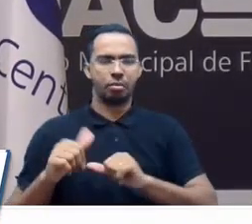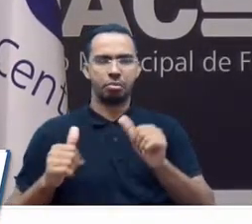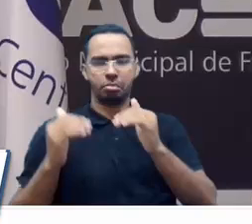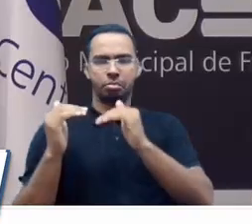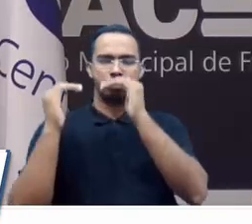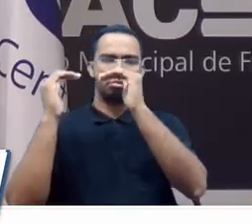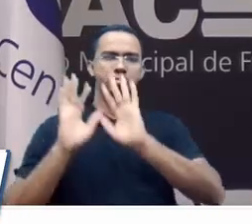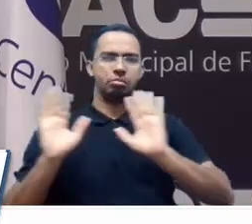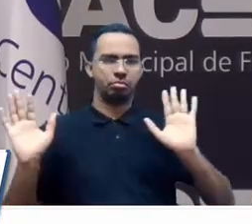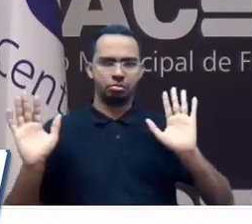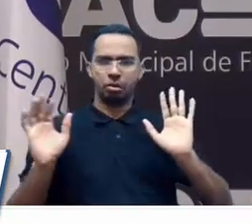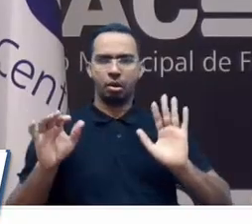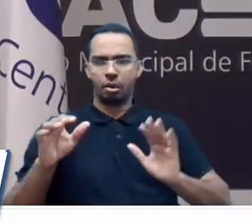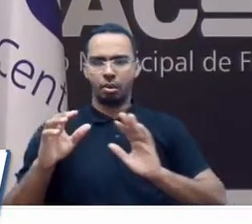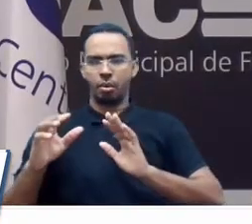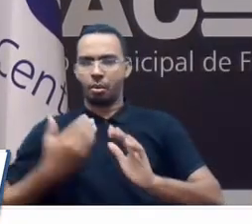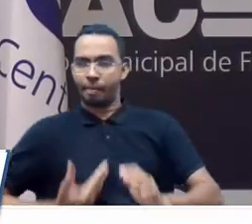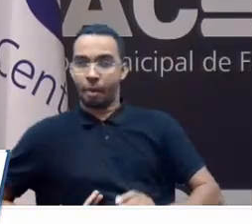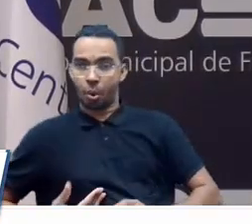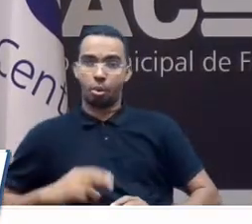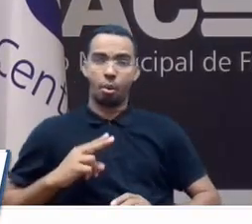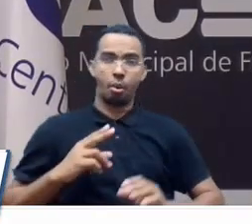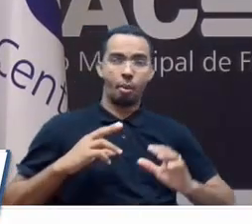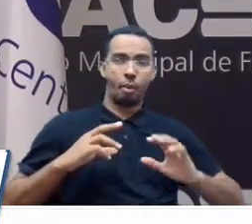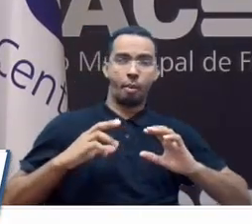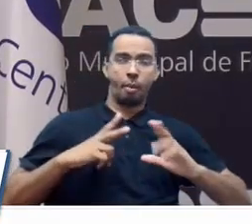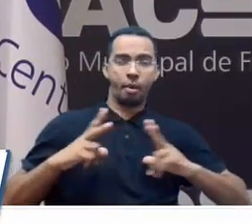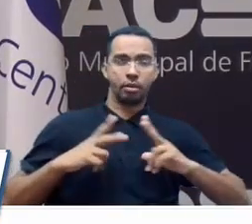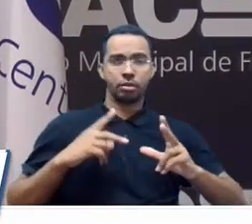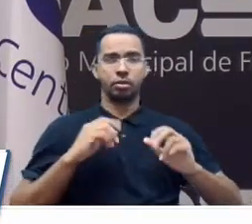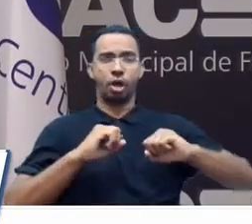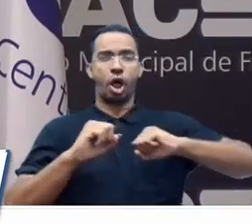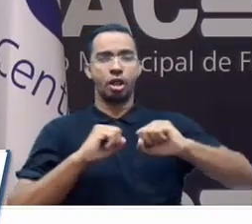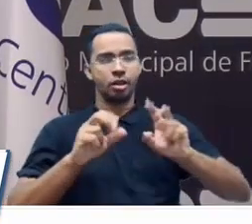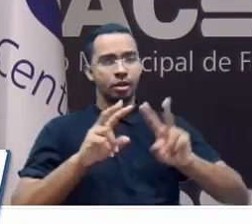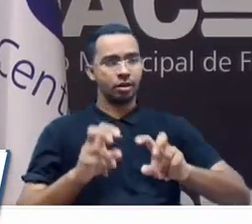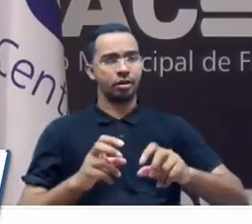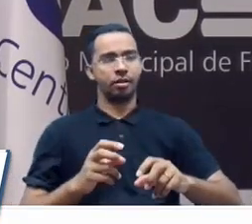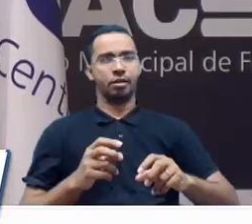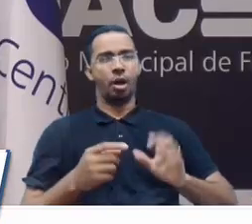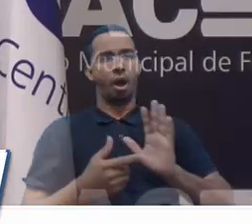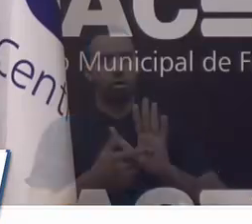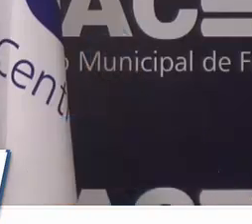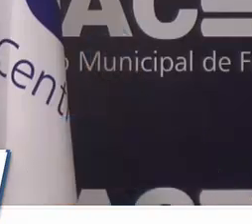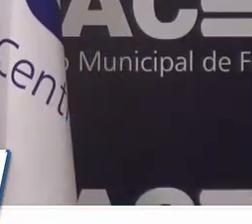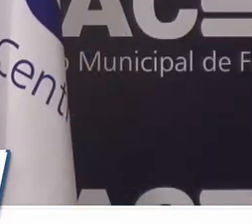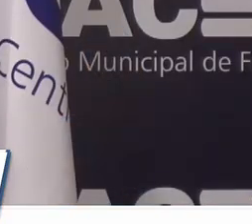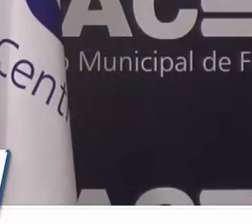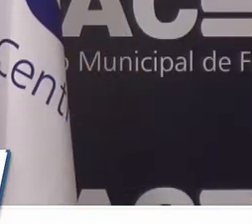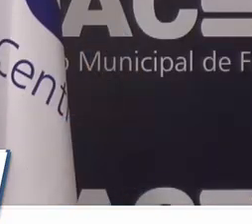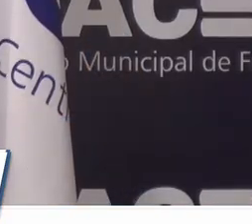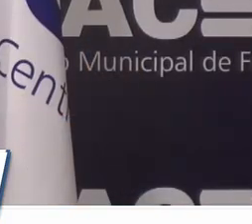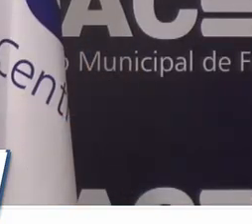segmento público ou privado, para a gente debater esse assunto, para eu mostrar para vocês que é